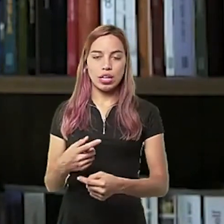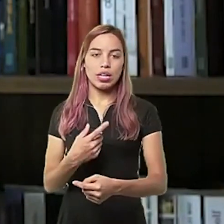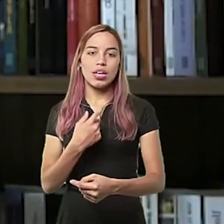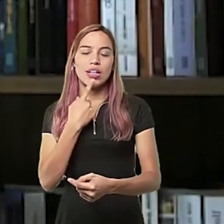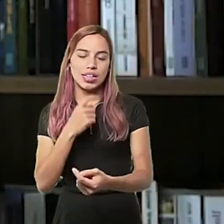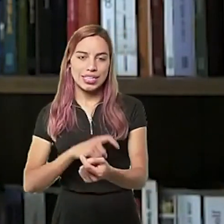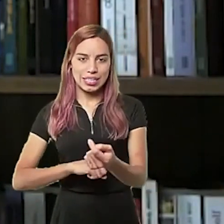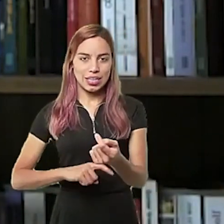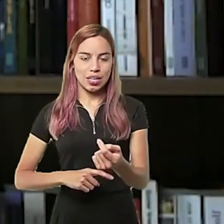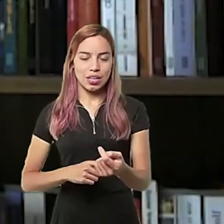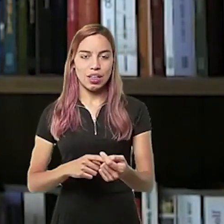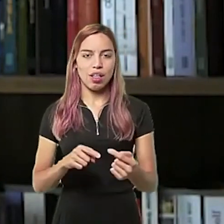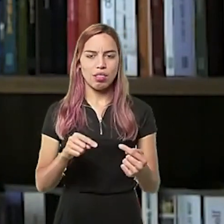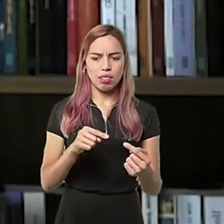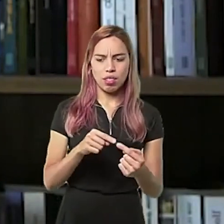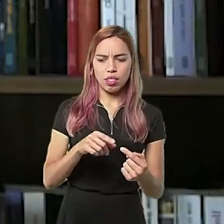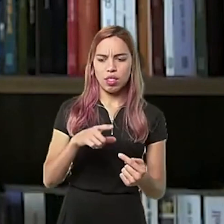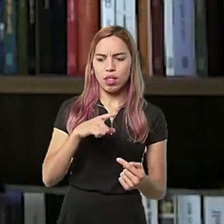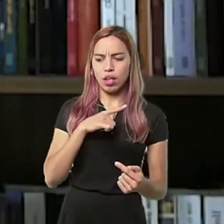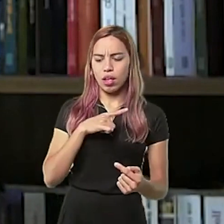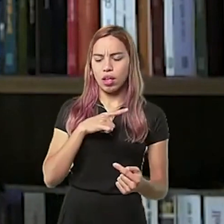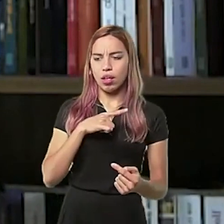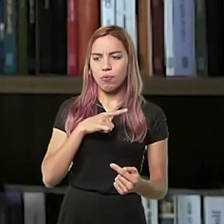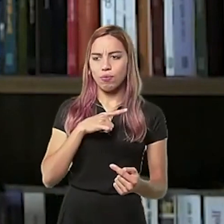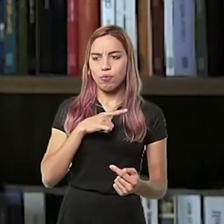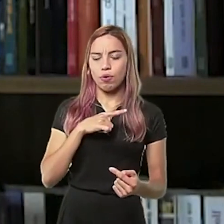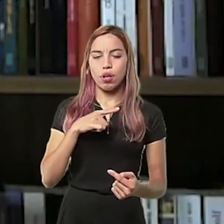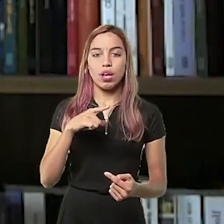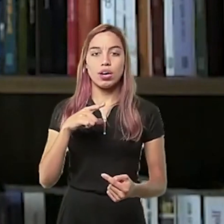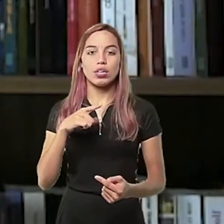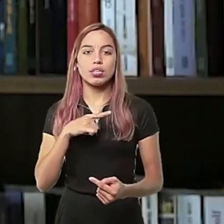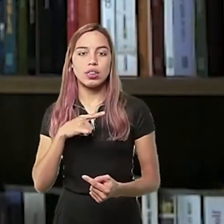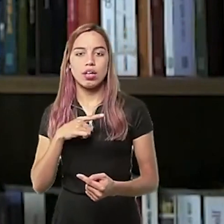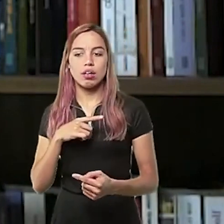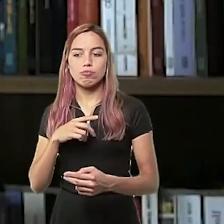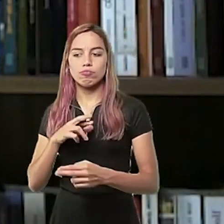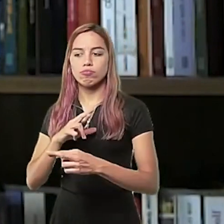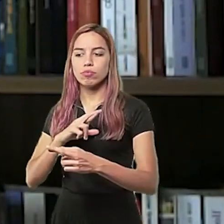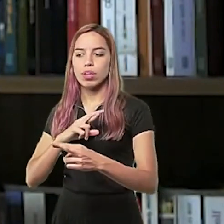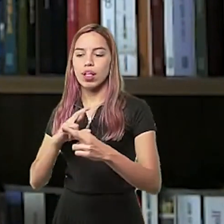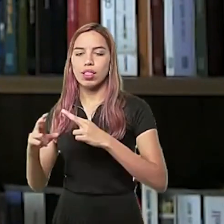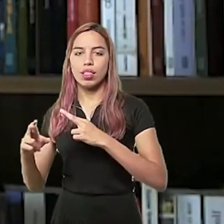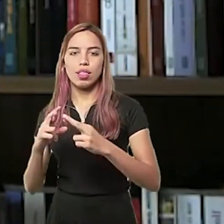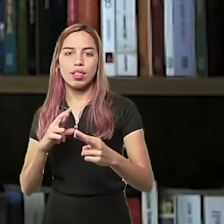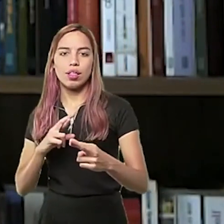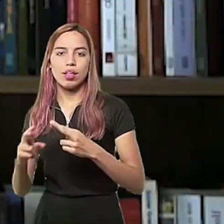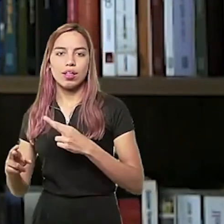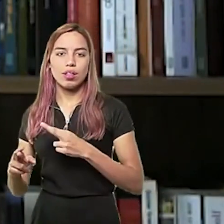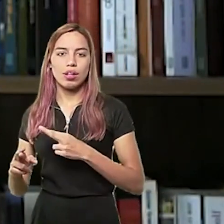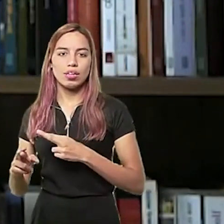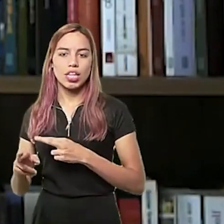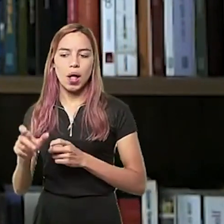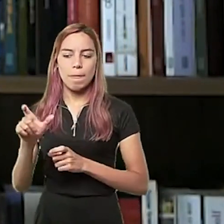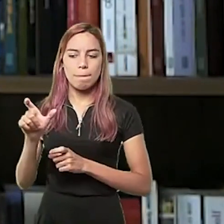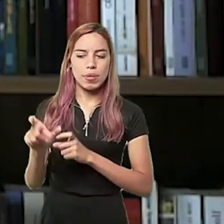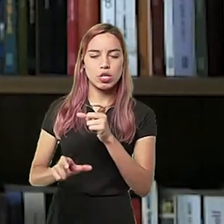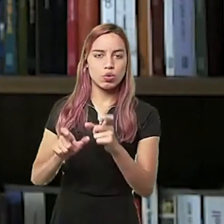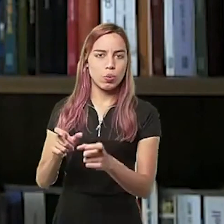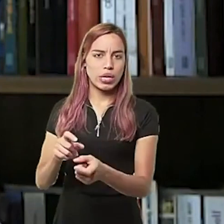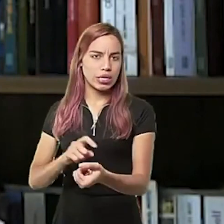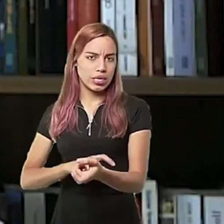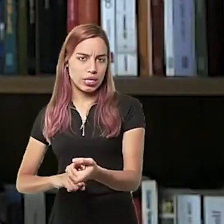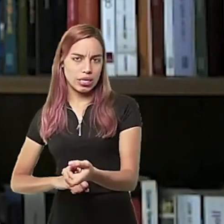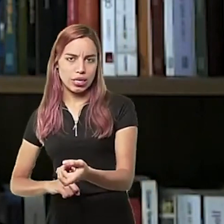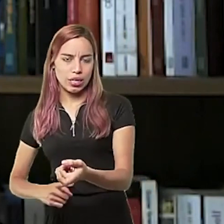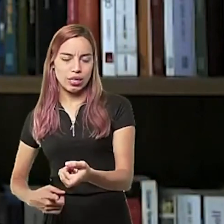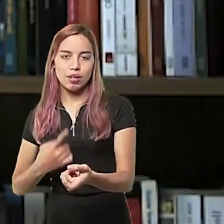né, como um laço de solidariedade horizontal ali, percorrendo as pessoas e mostrando algo que é muito humano,